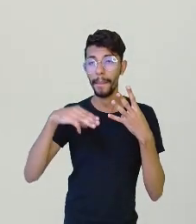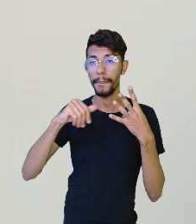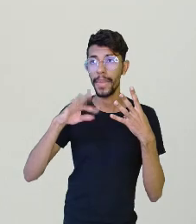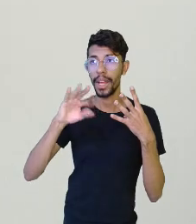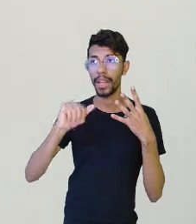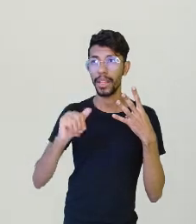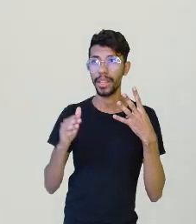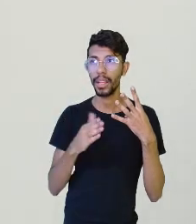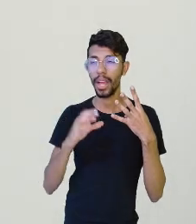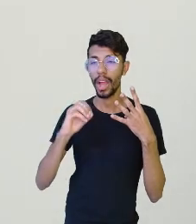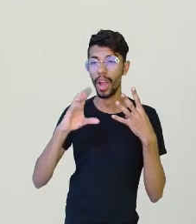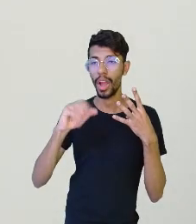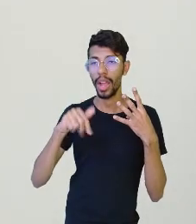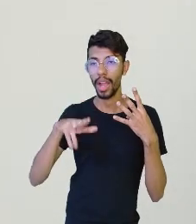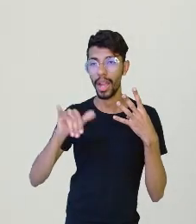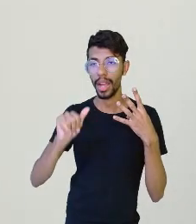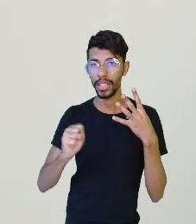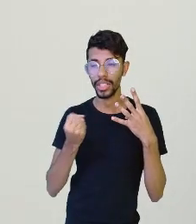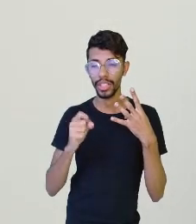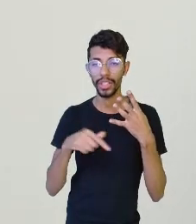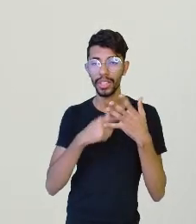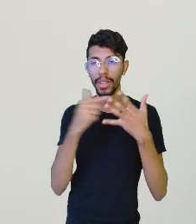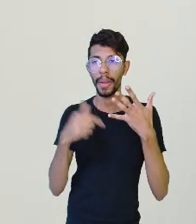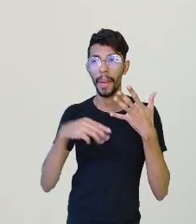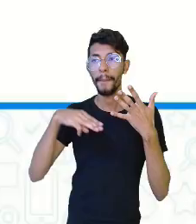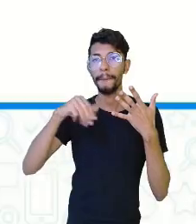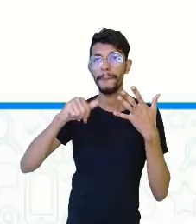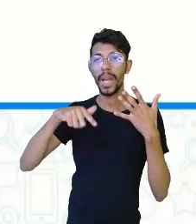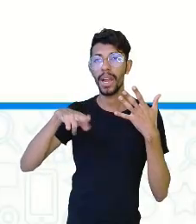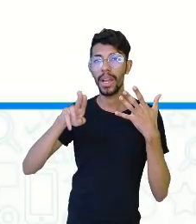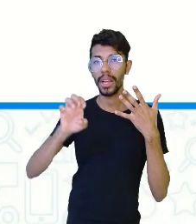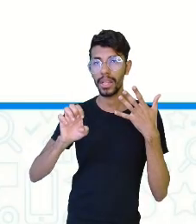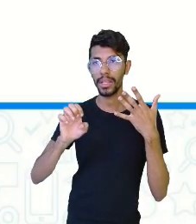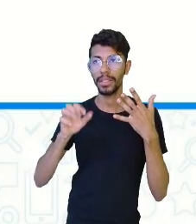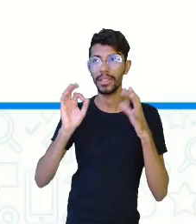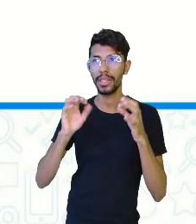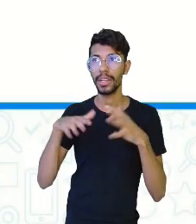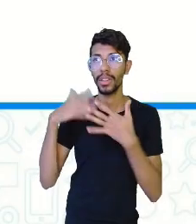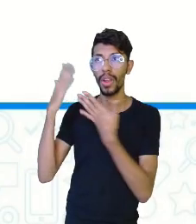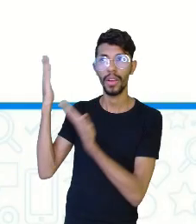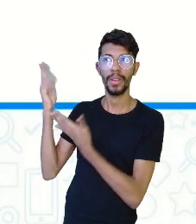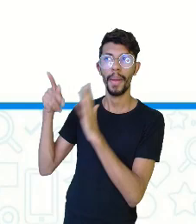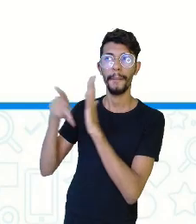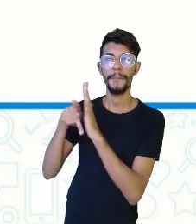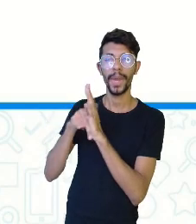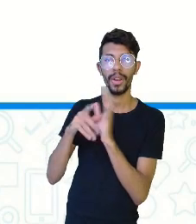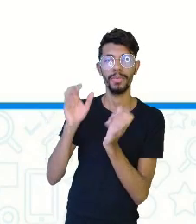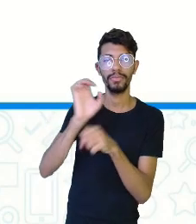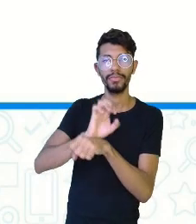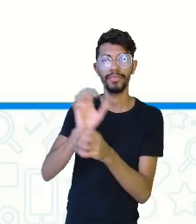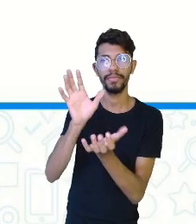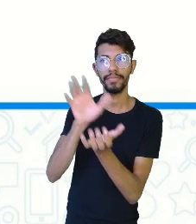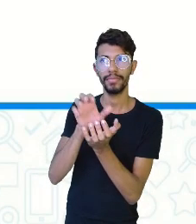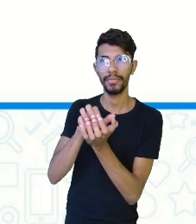aqui a imagem da Mata Atlântica. Essa imagem aqui é de Pernambuco, do nosso estado de Pernambuco. Linda, não